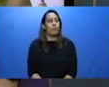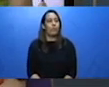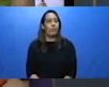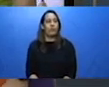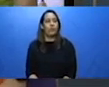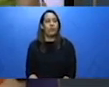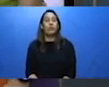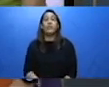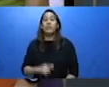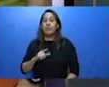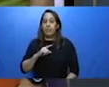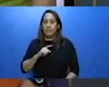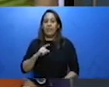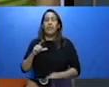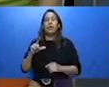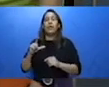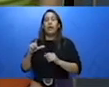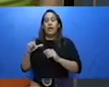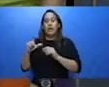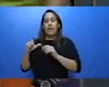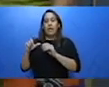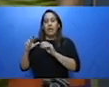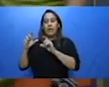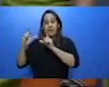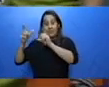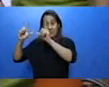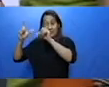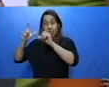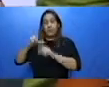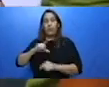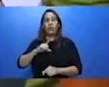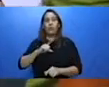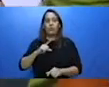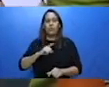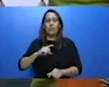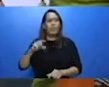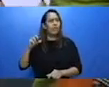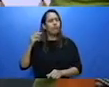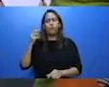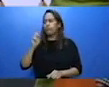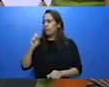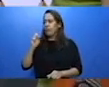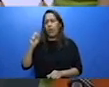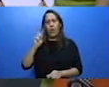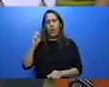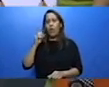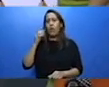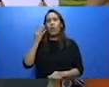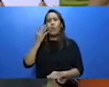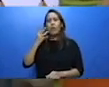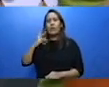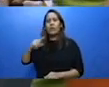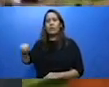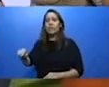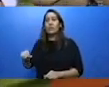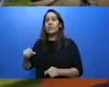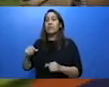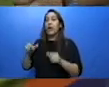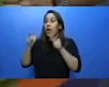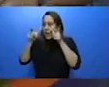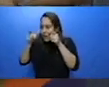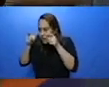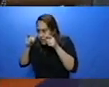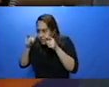sentido. E a televisão que tinha não era para a criança ver o dia inteiro.